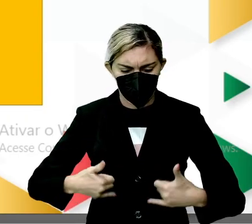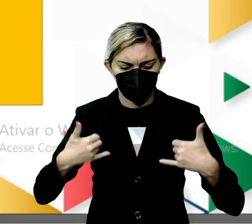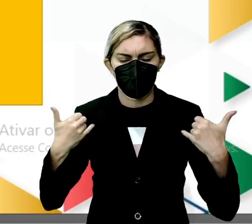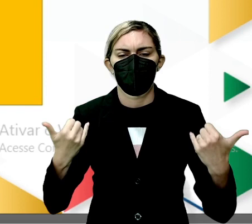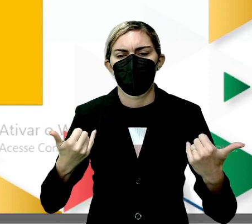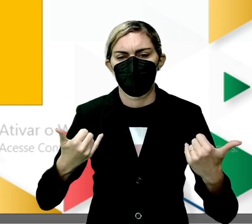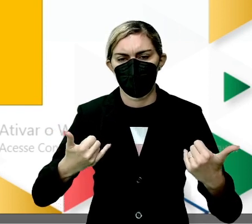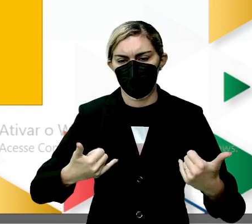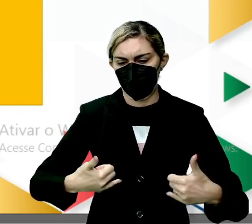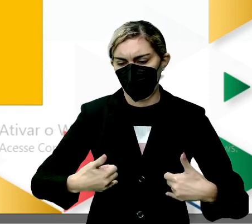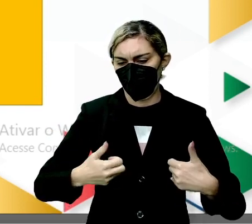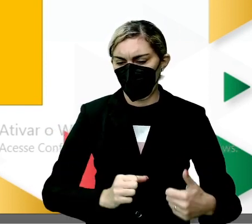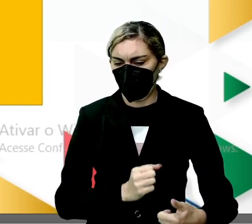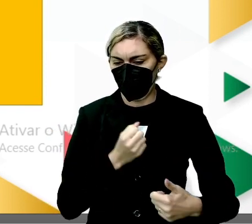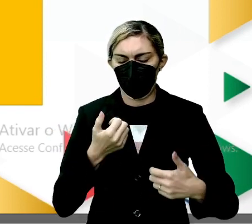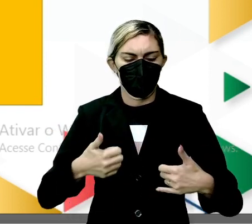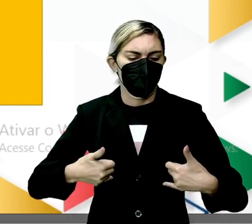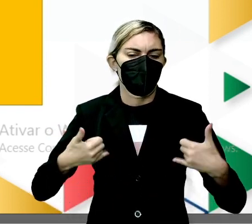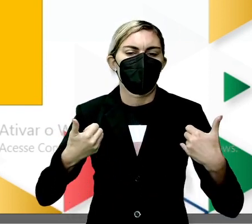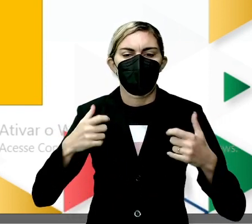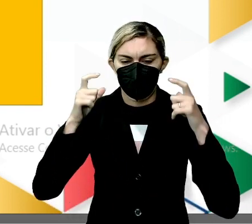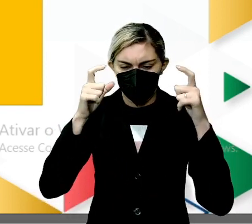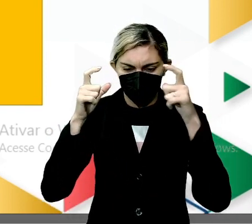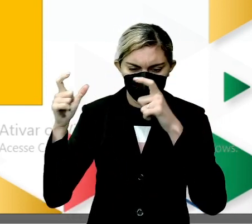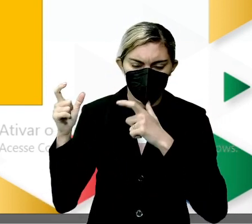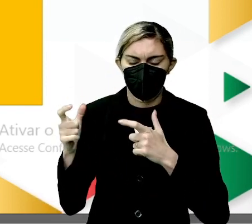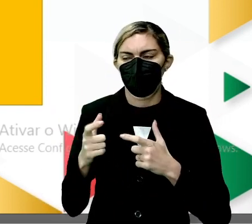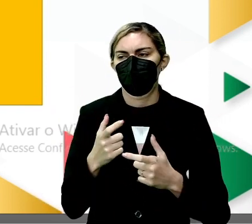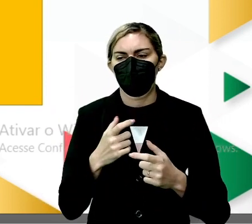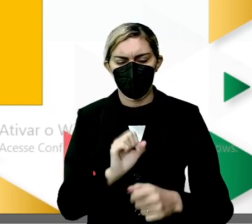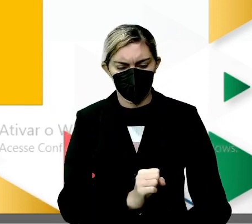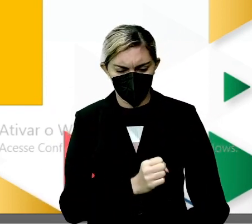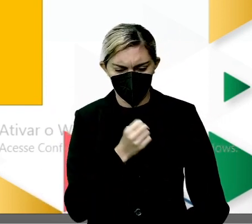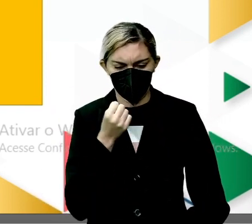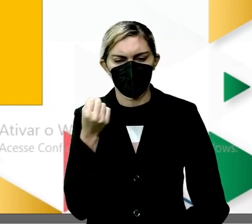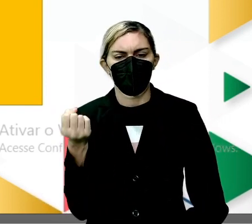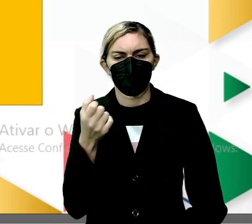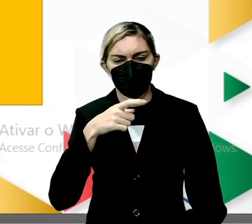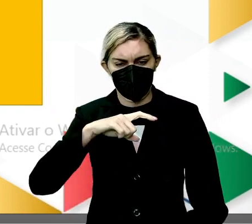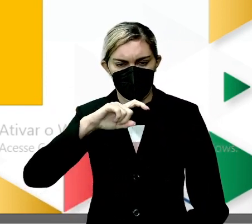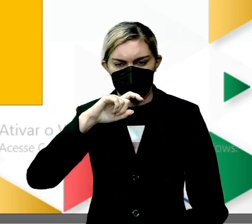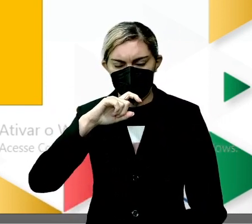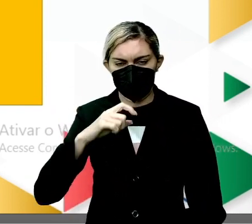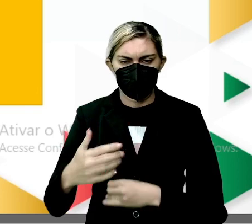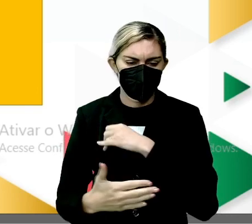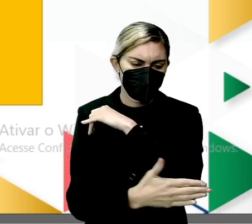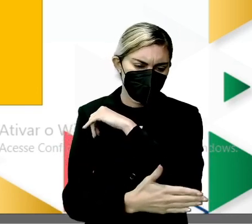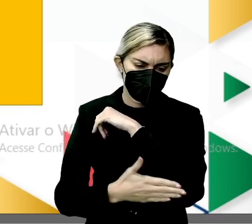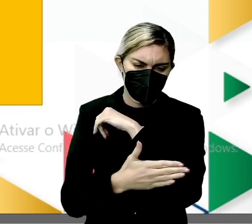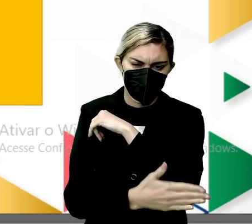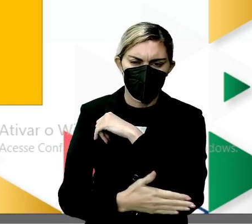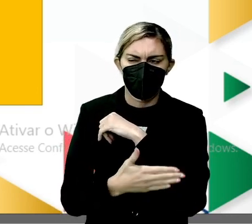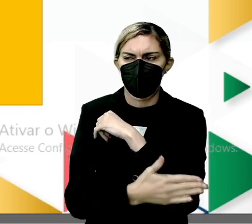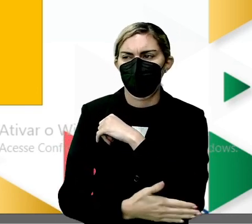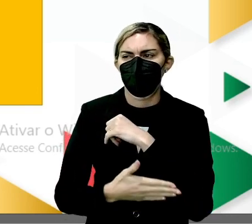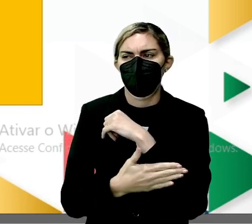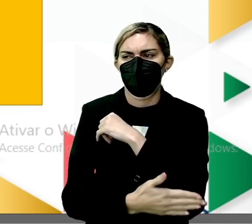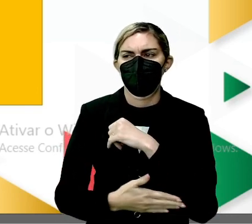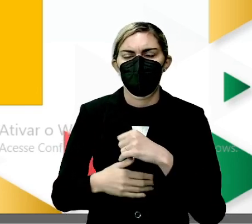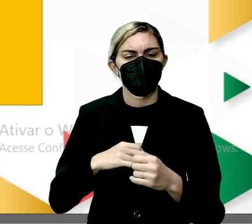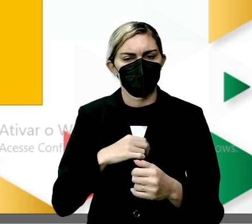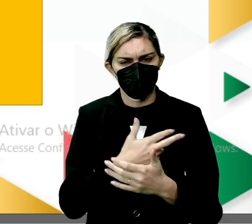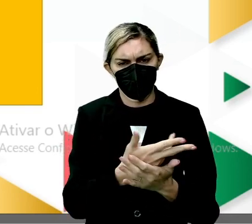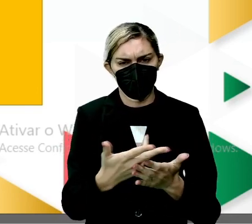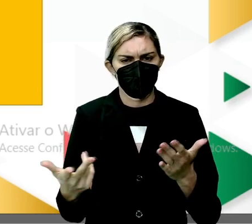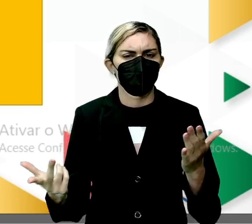a vaidade, a ambição, a cupidez, o ódio, a inveja, o ciúme, a maledicência são para